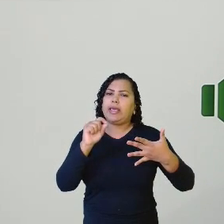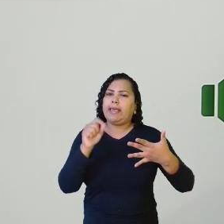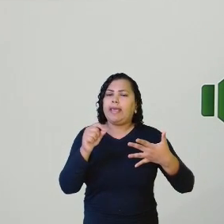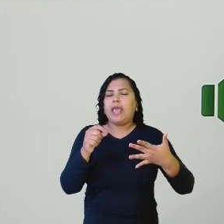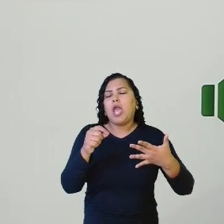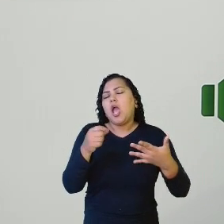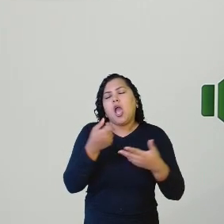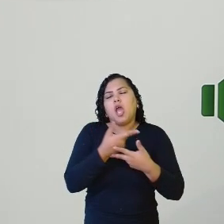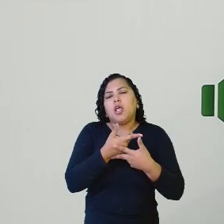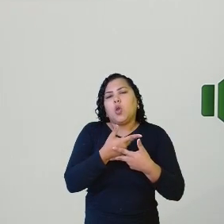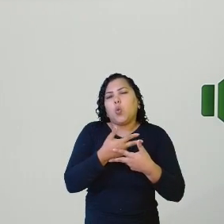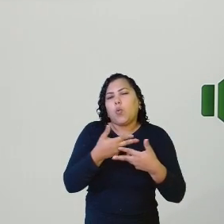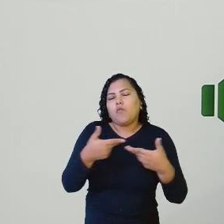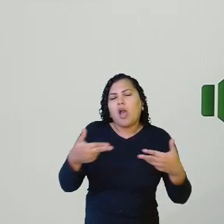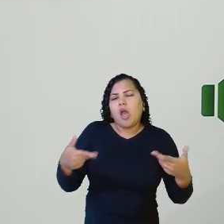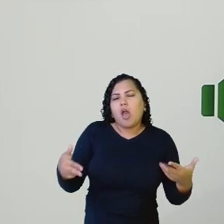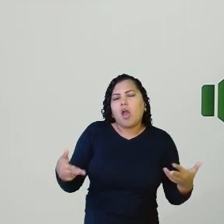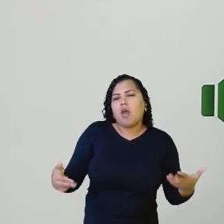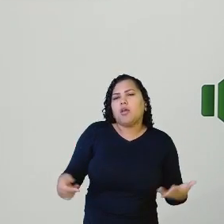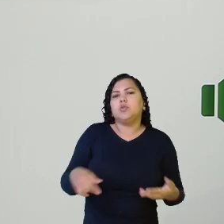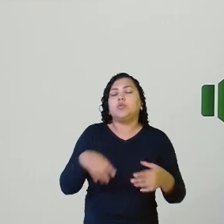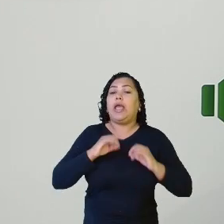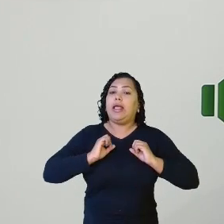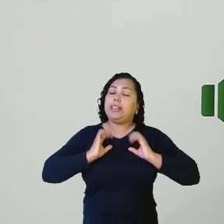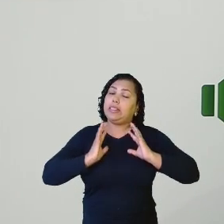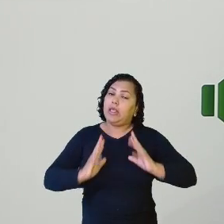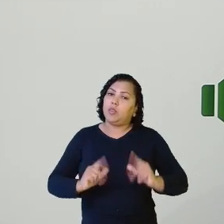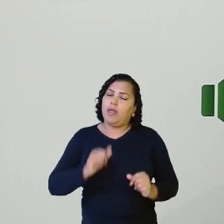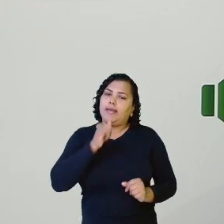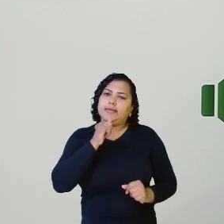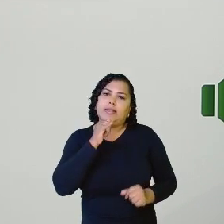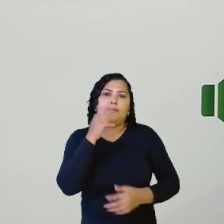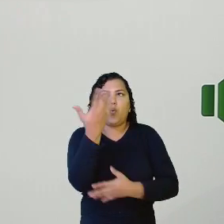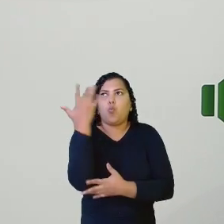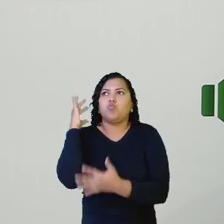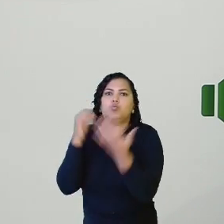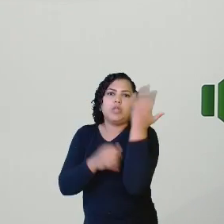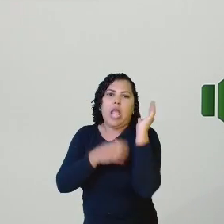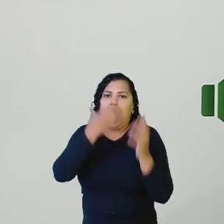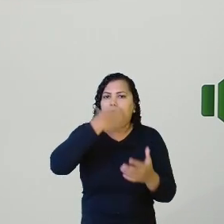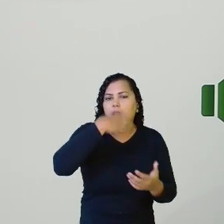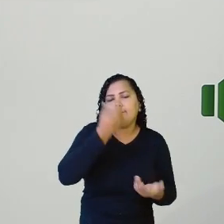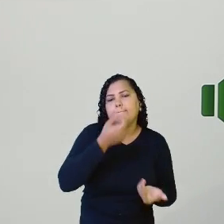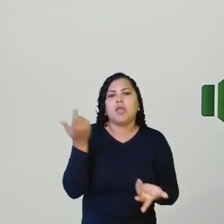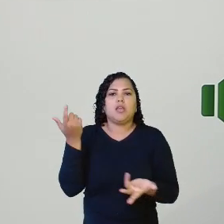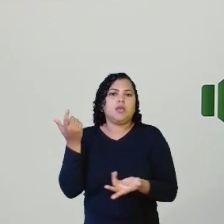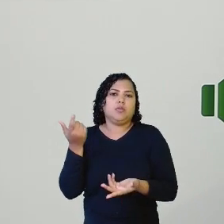são renováveis e não renováveis, que nos ajudam a esta sobrevivência.